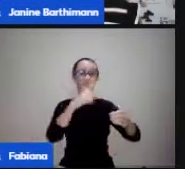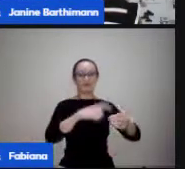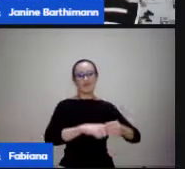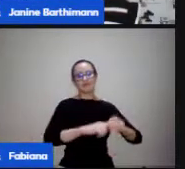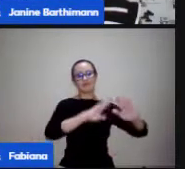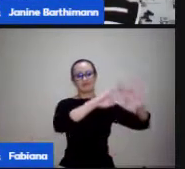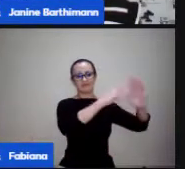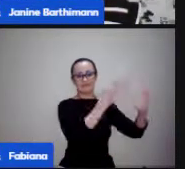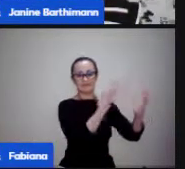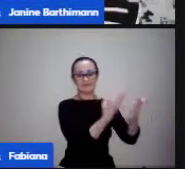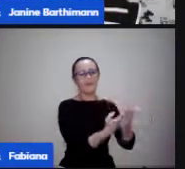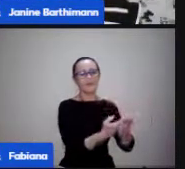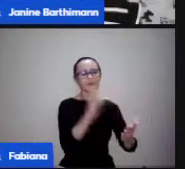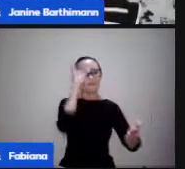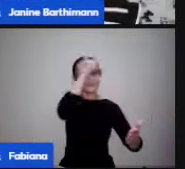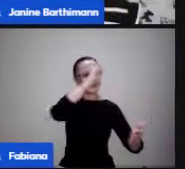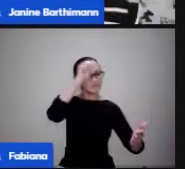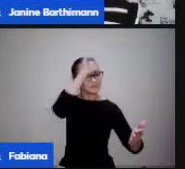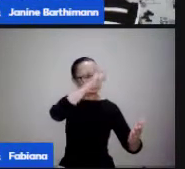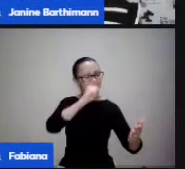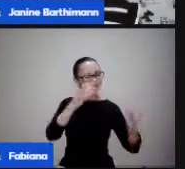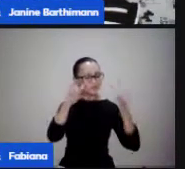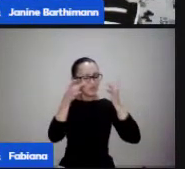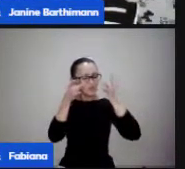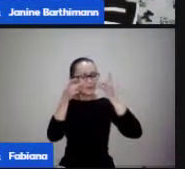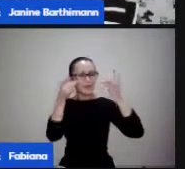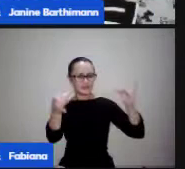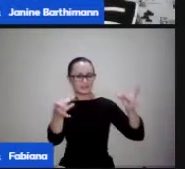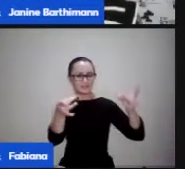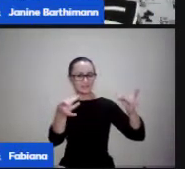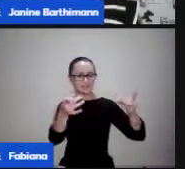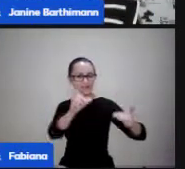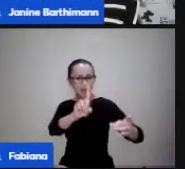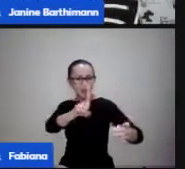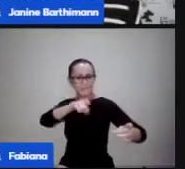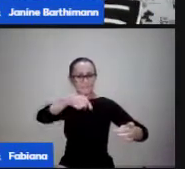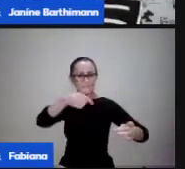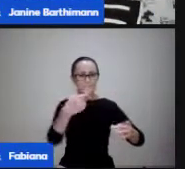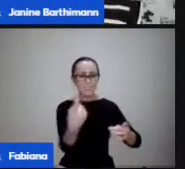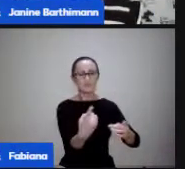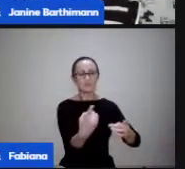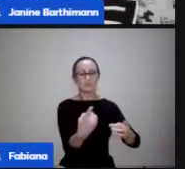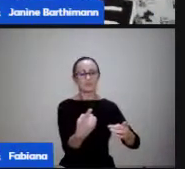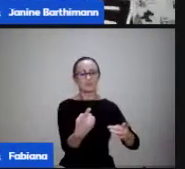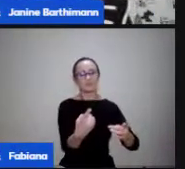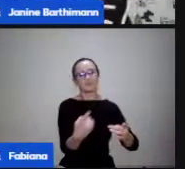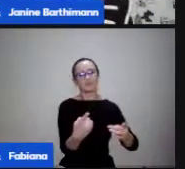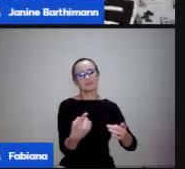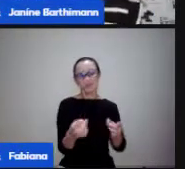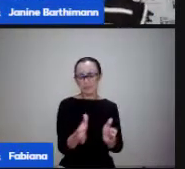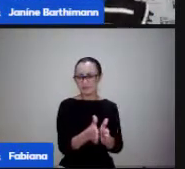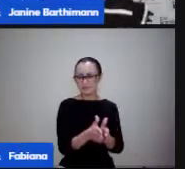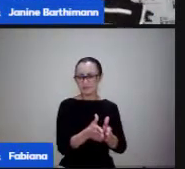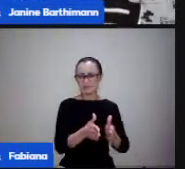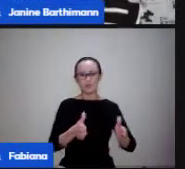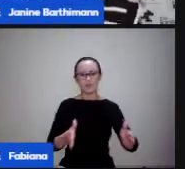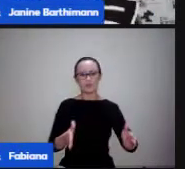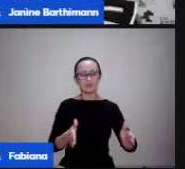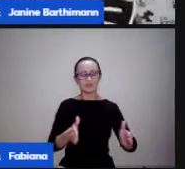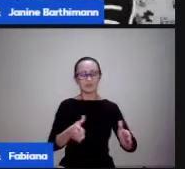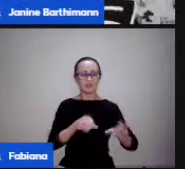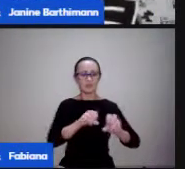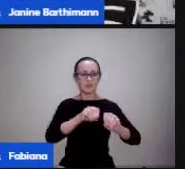aprendizagens presenciais, pós esses momentos hiatos de aprendizagens remotas, né?